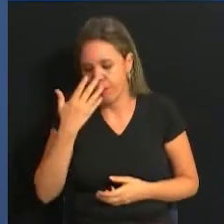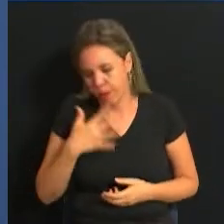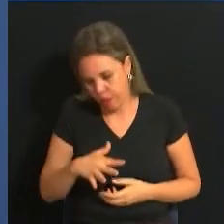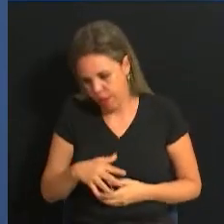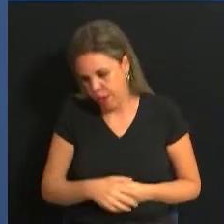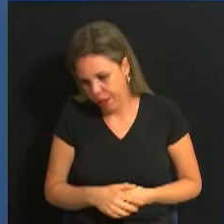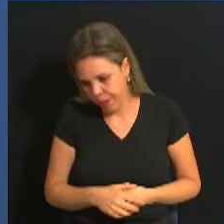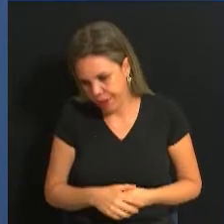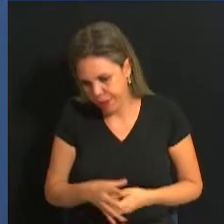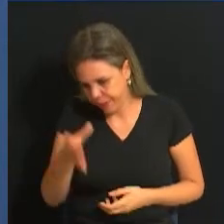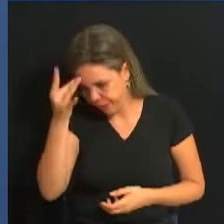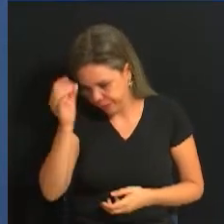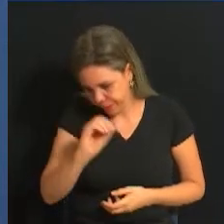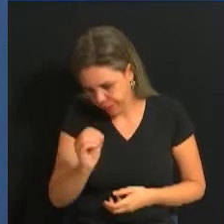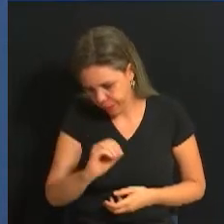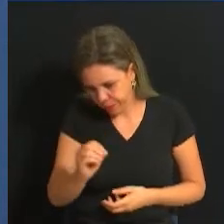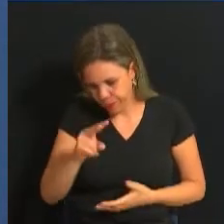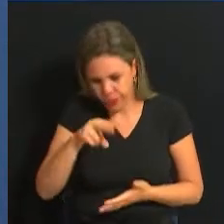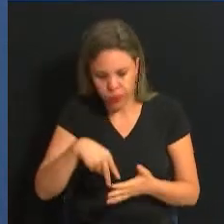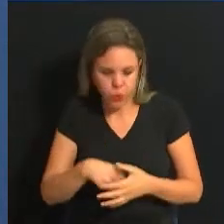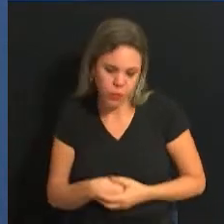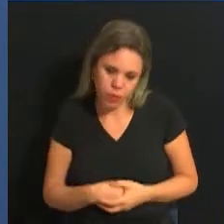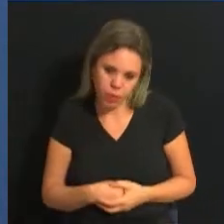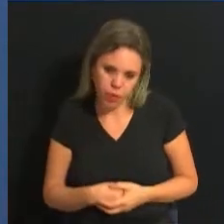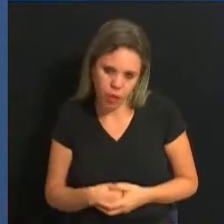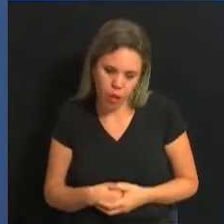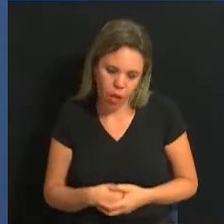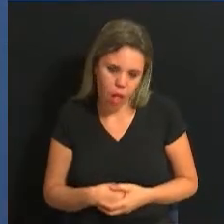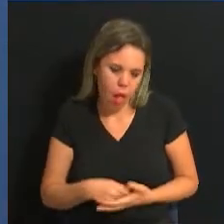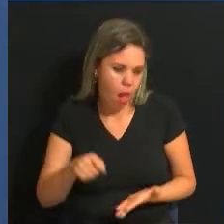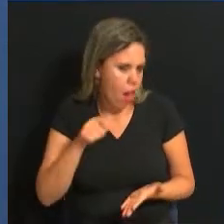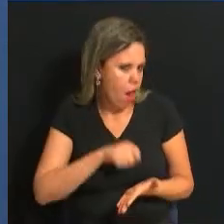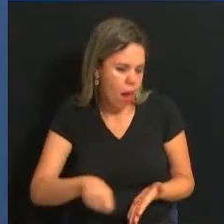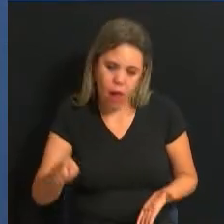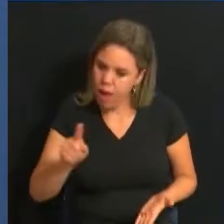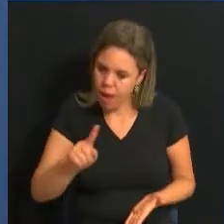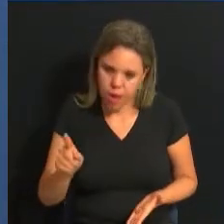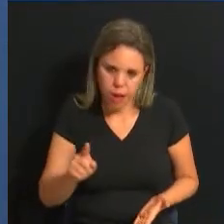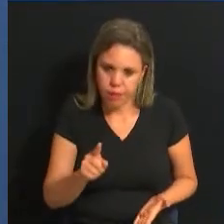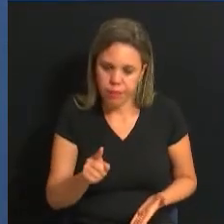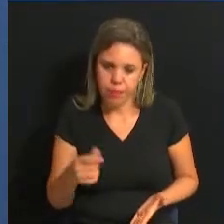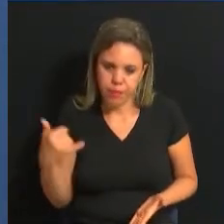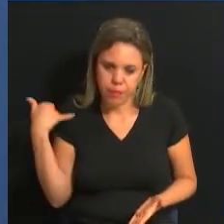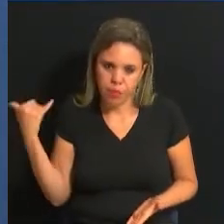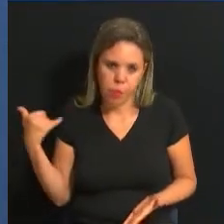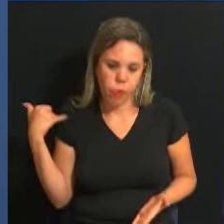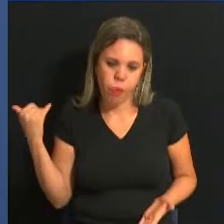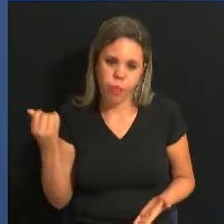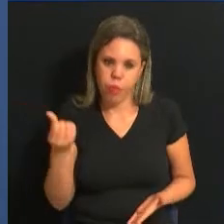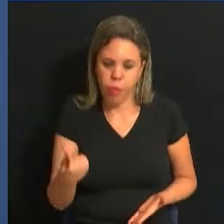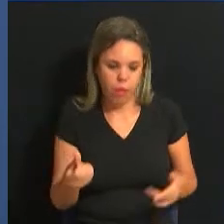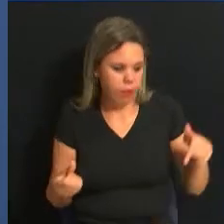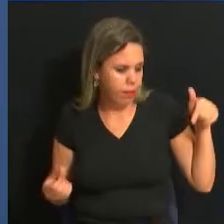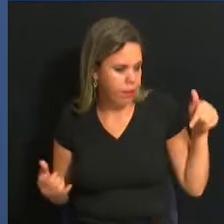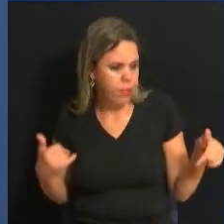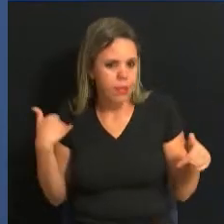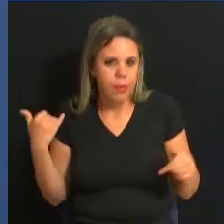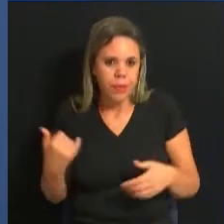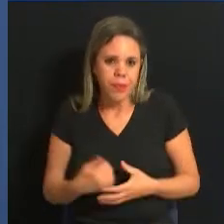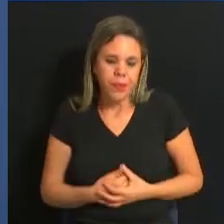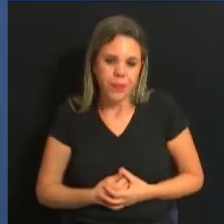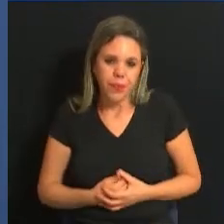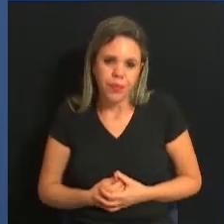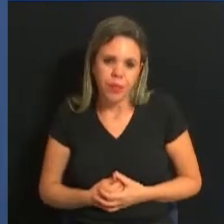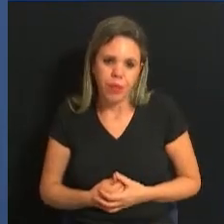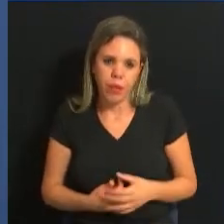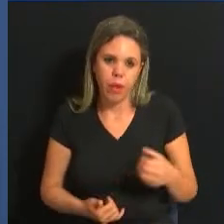não aprenderam a ler nem a escrever, que tem idade entre 6 e 7 anos, saltou